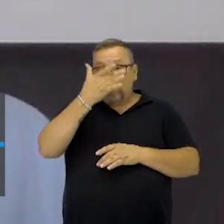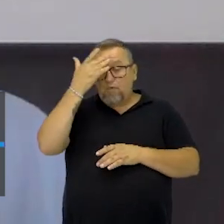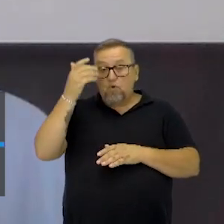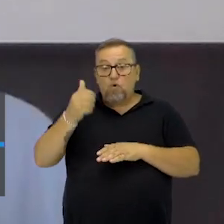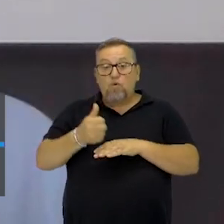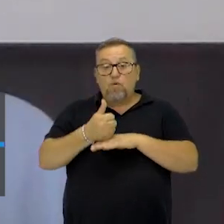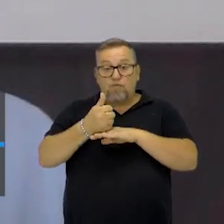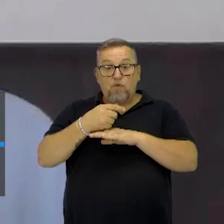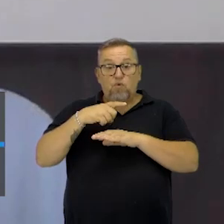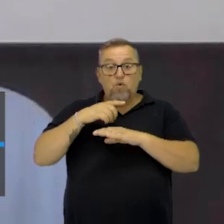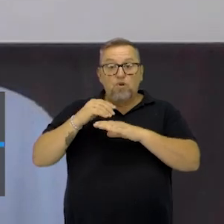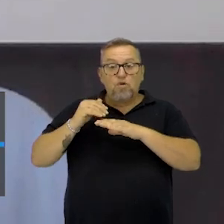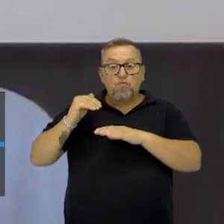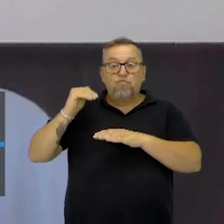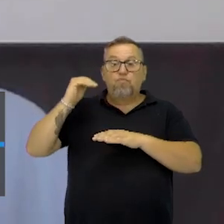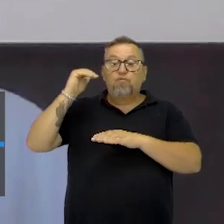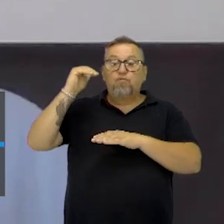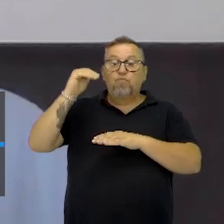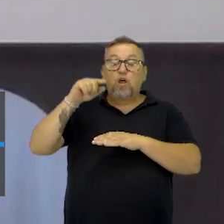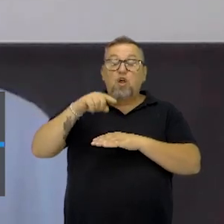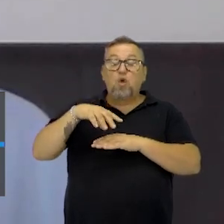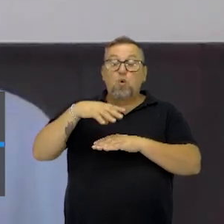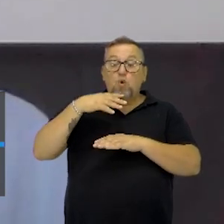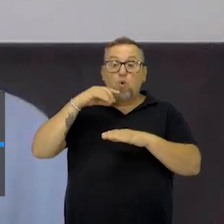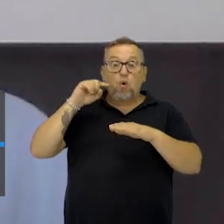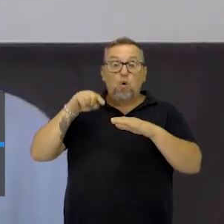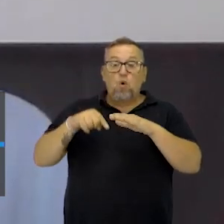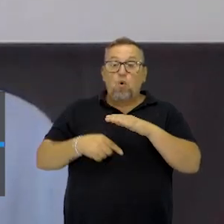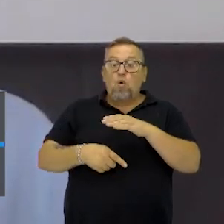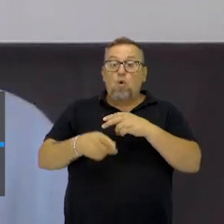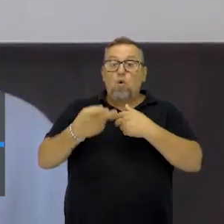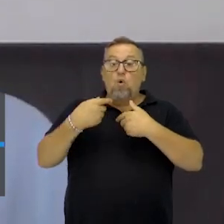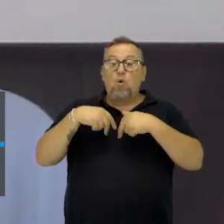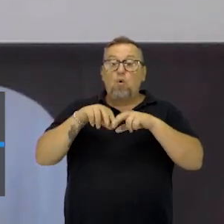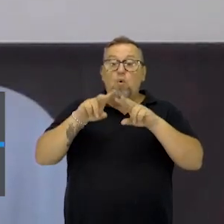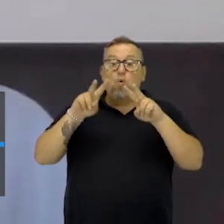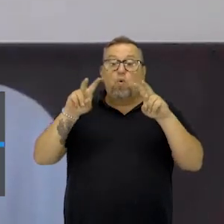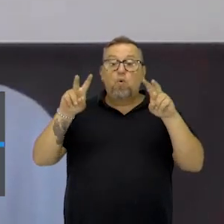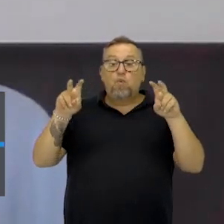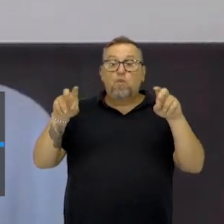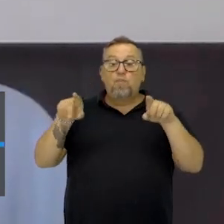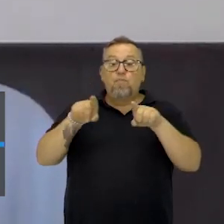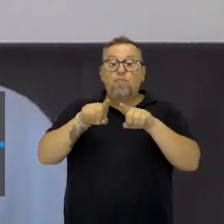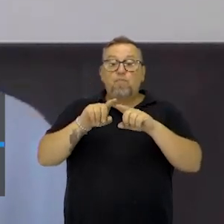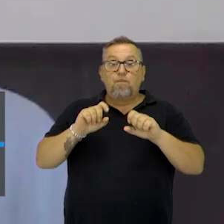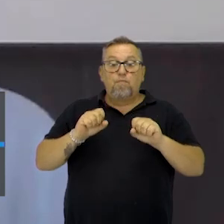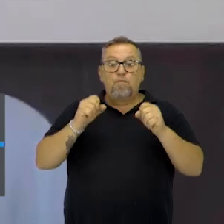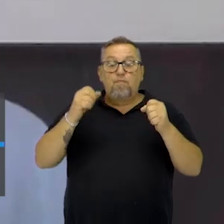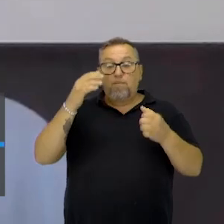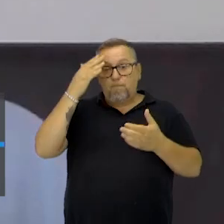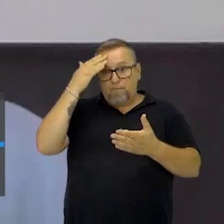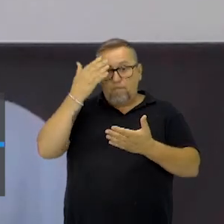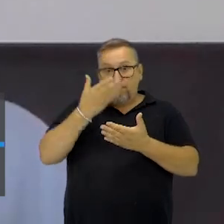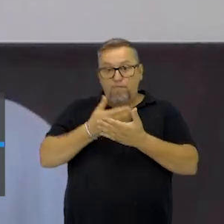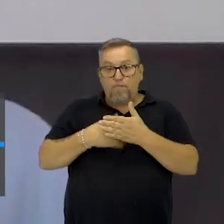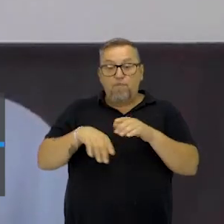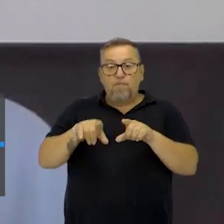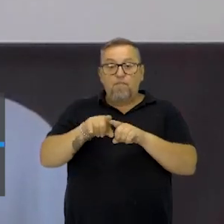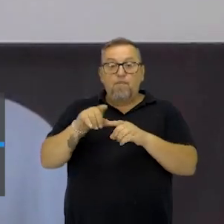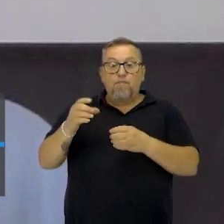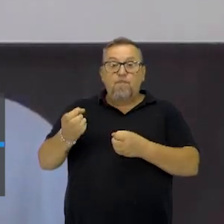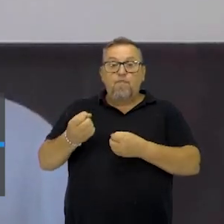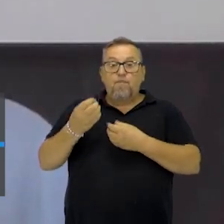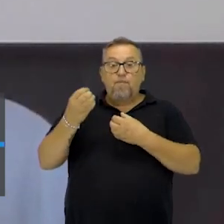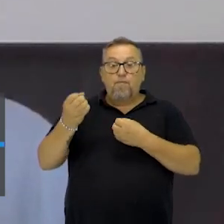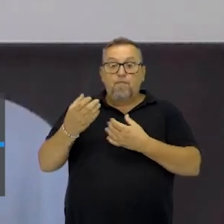tem uma autoridade, né, naquele assunto que eu estou pesquisando, para reforçar, para atestar as informações que eu